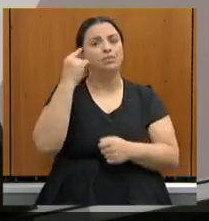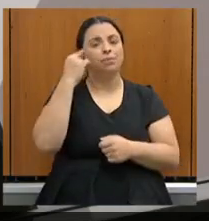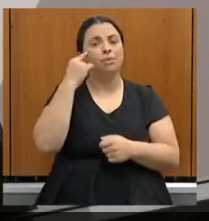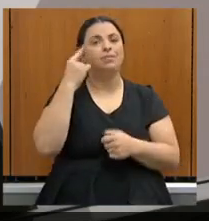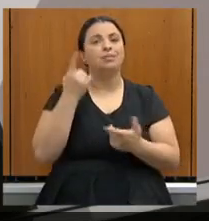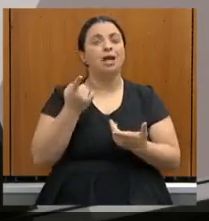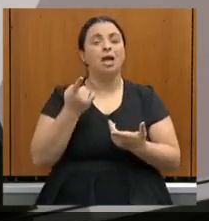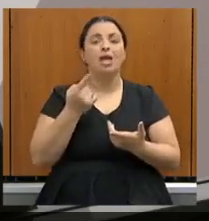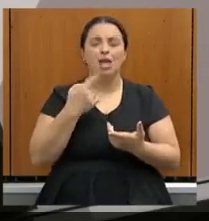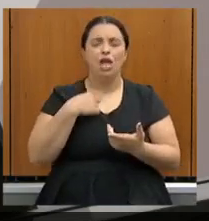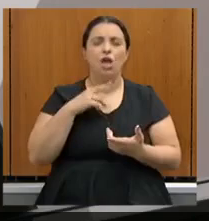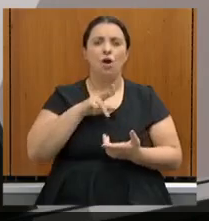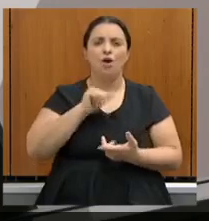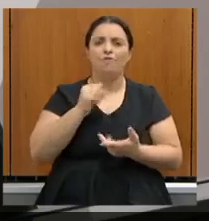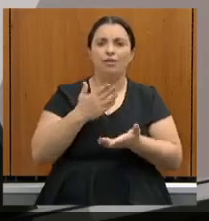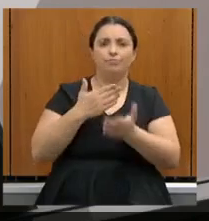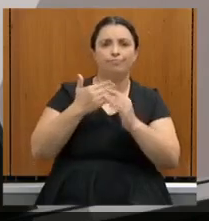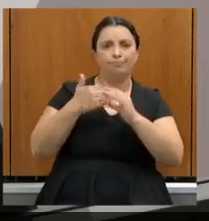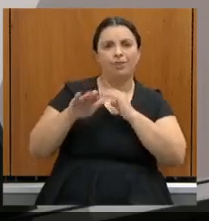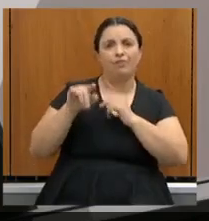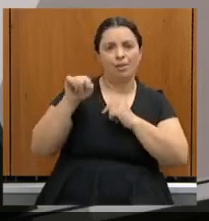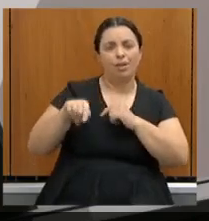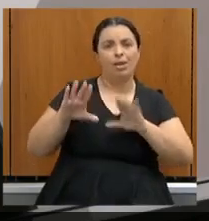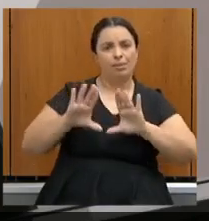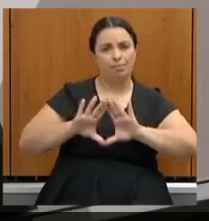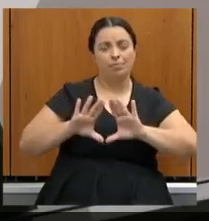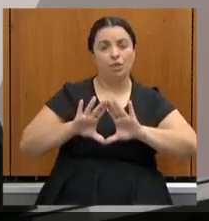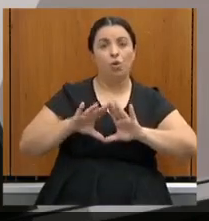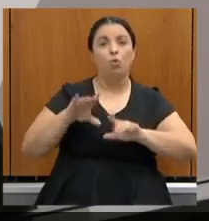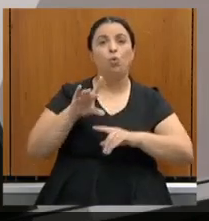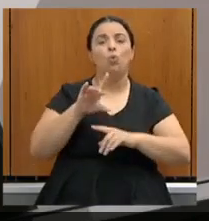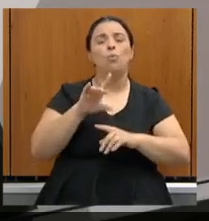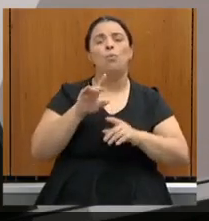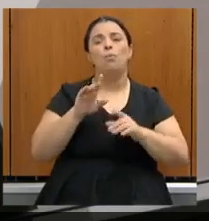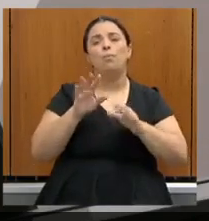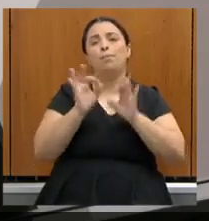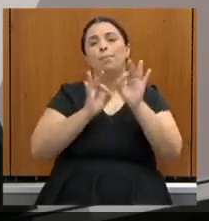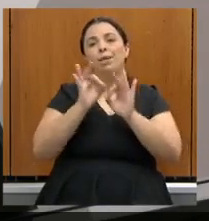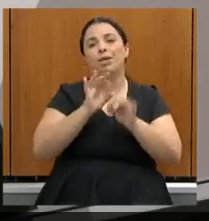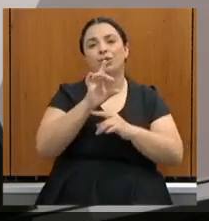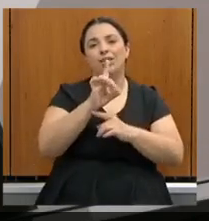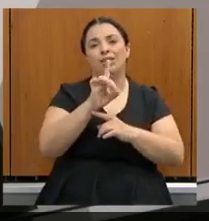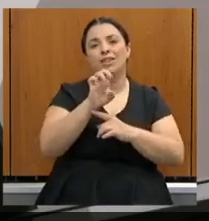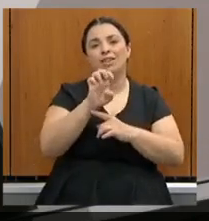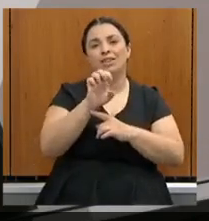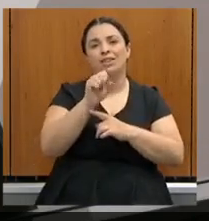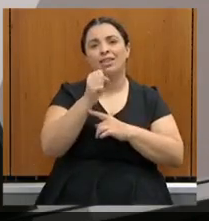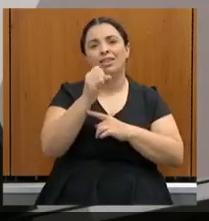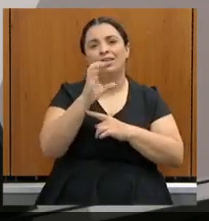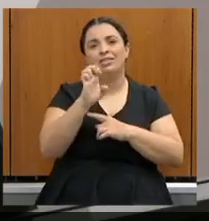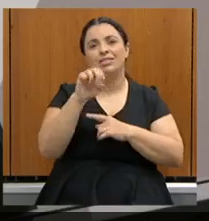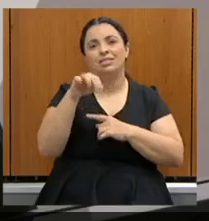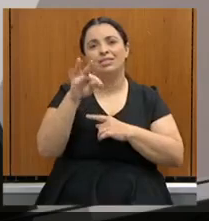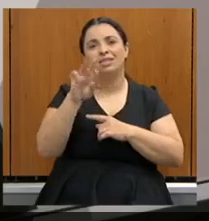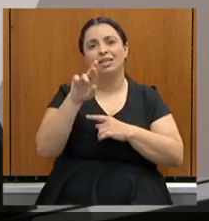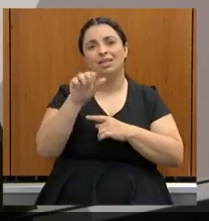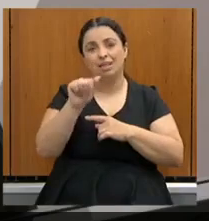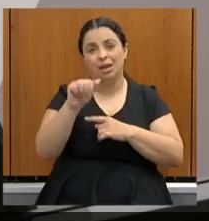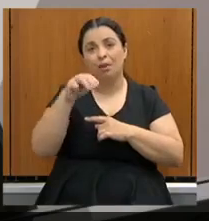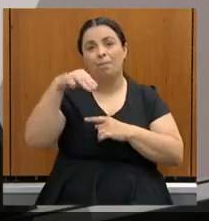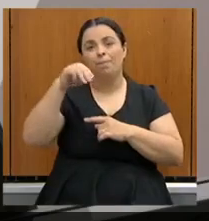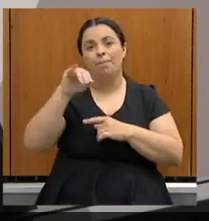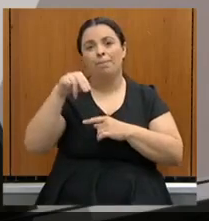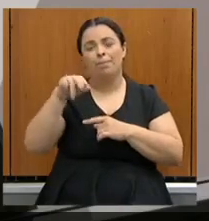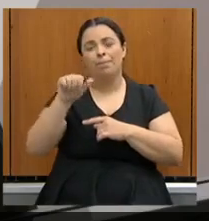enviar para cá, nos próximos dias, o Decentra Minas, que é um pacote de medidas que